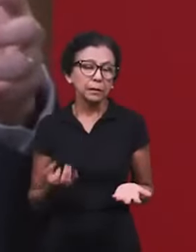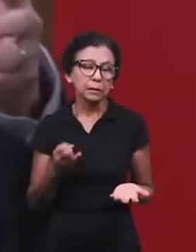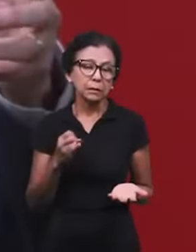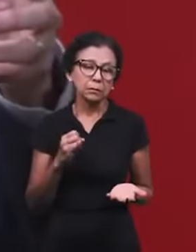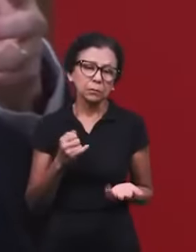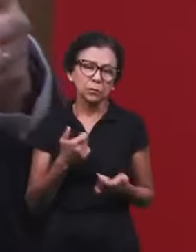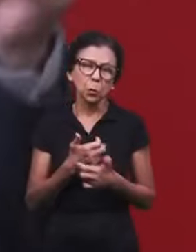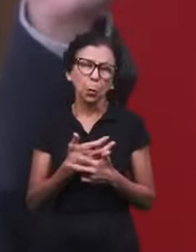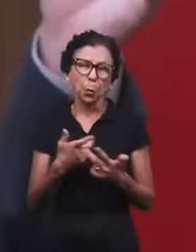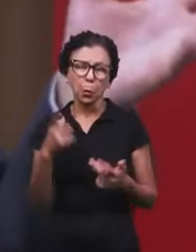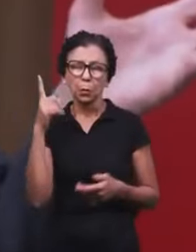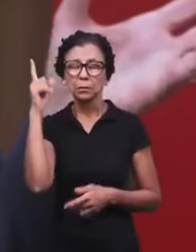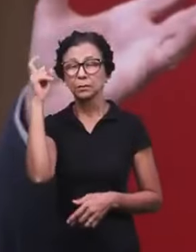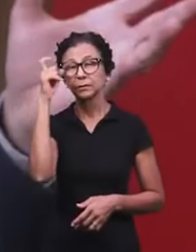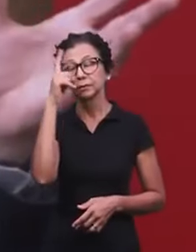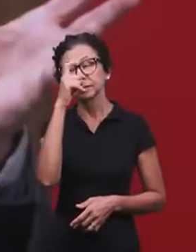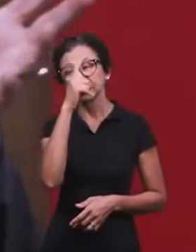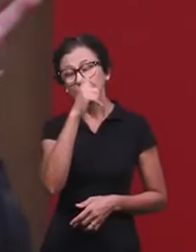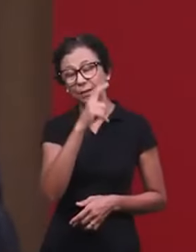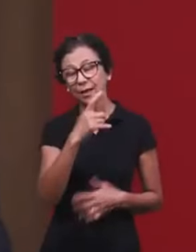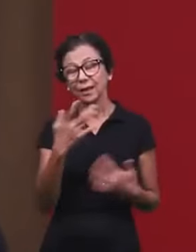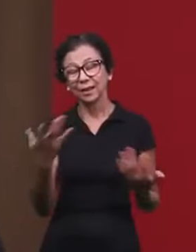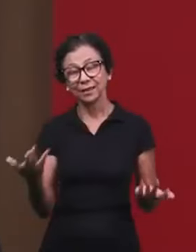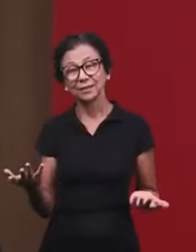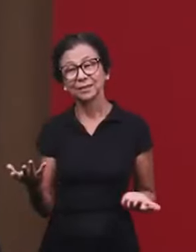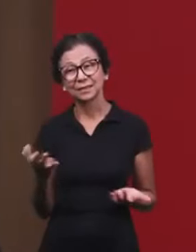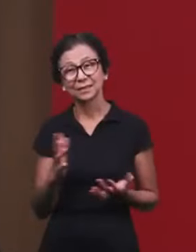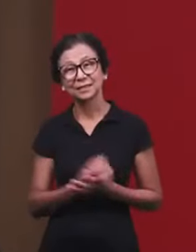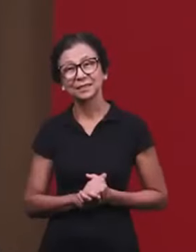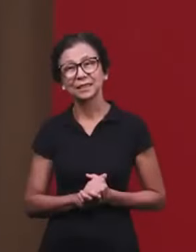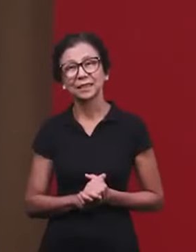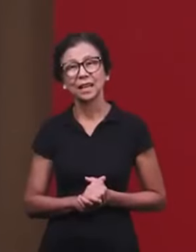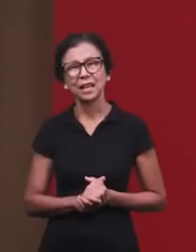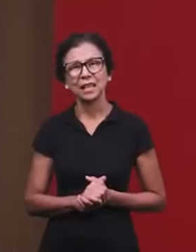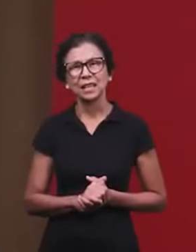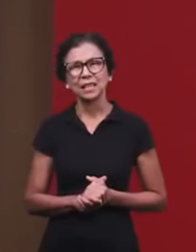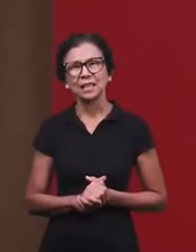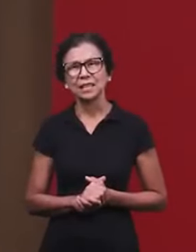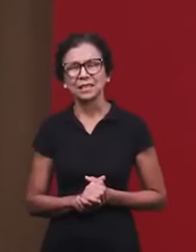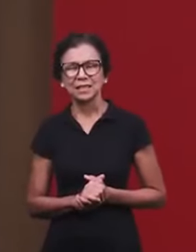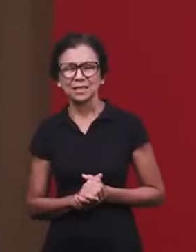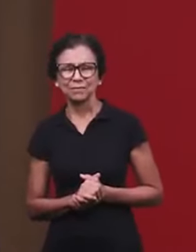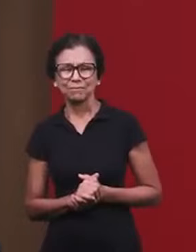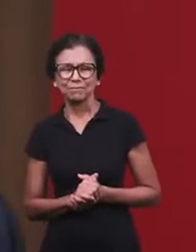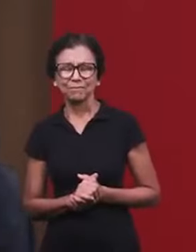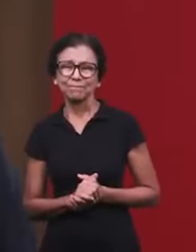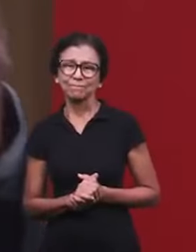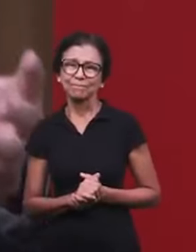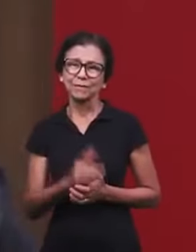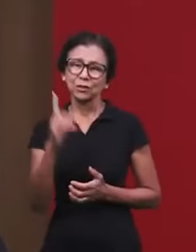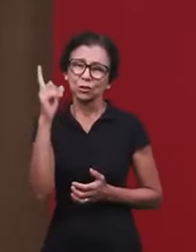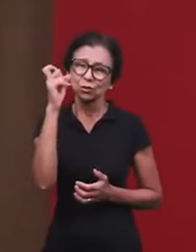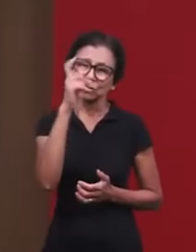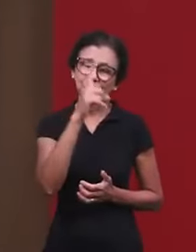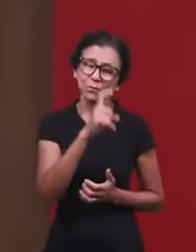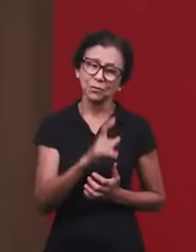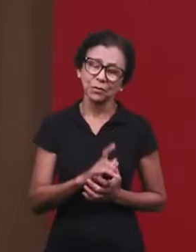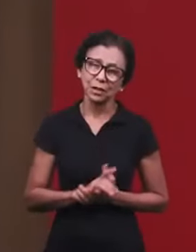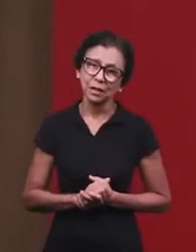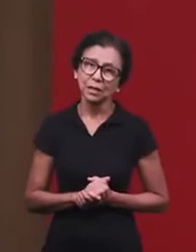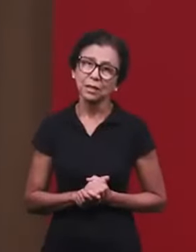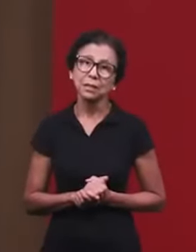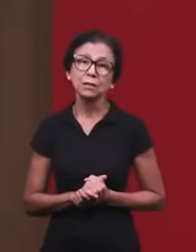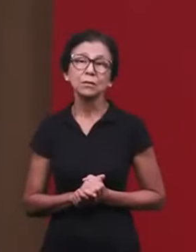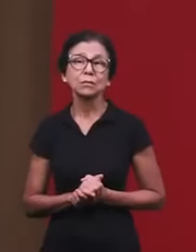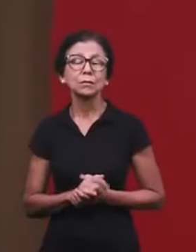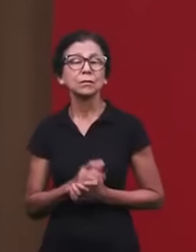o que eventualmente não seja referência o jovem vai vencer isso usando os recursos que o